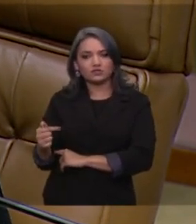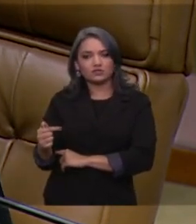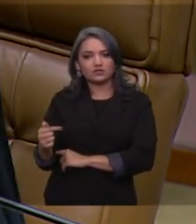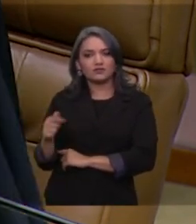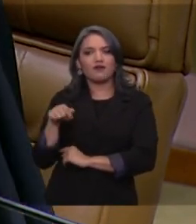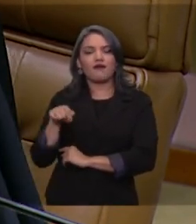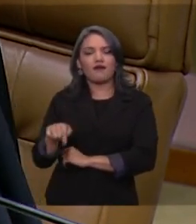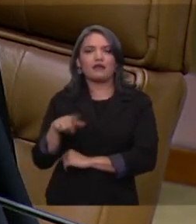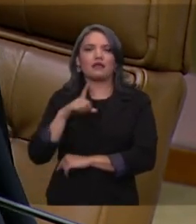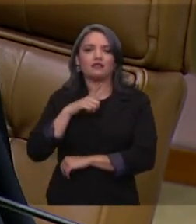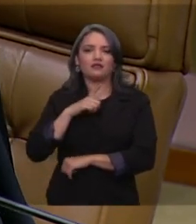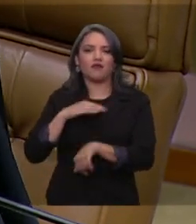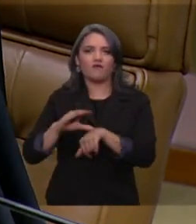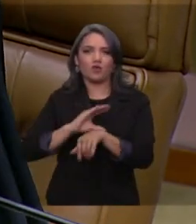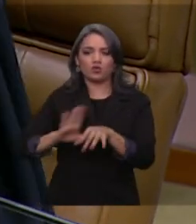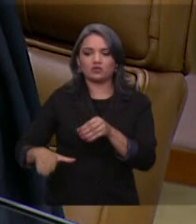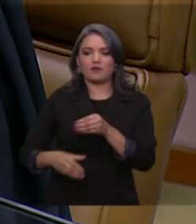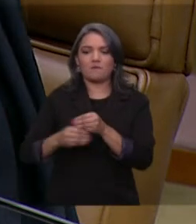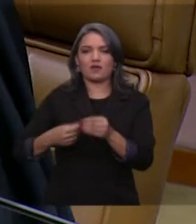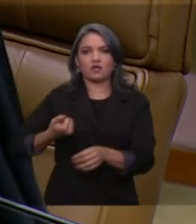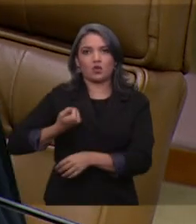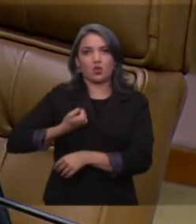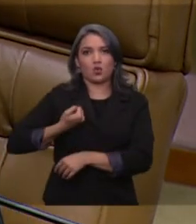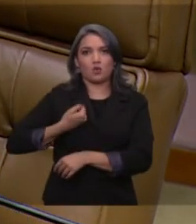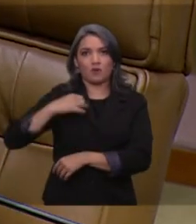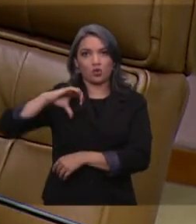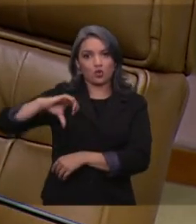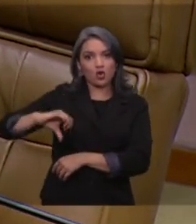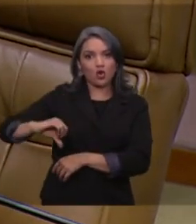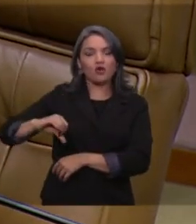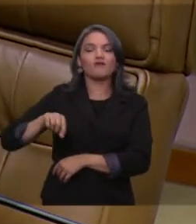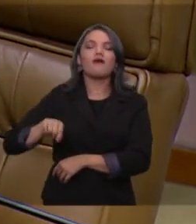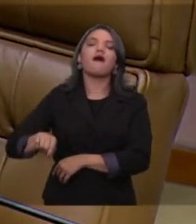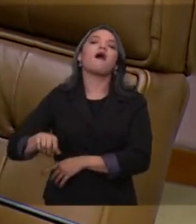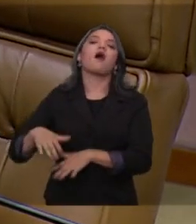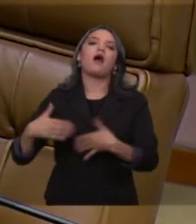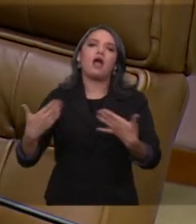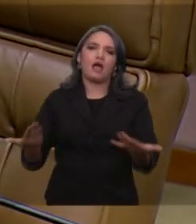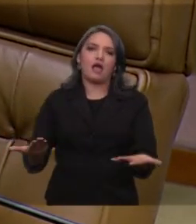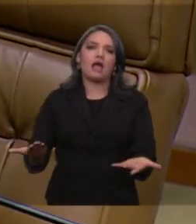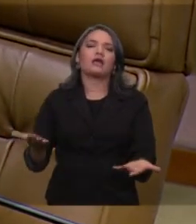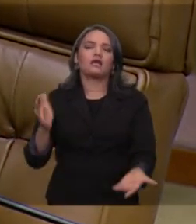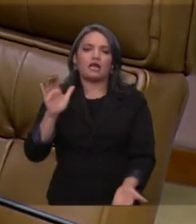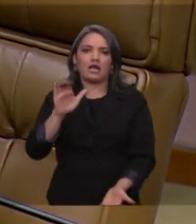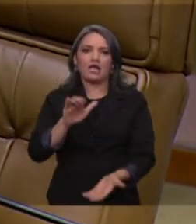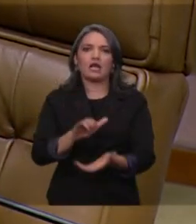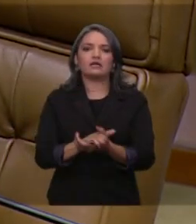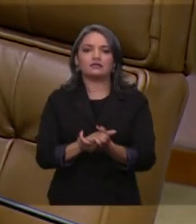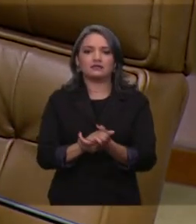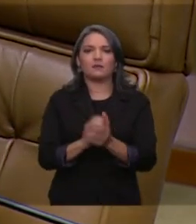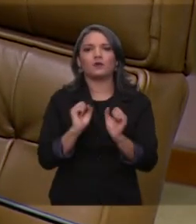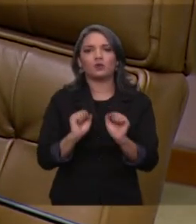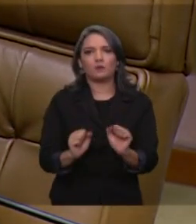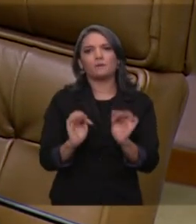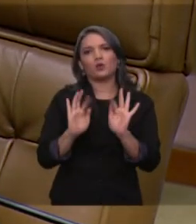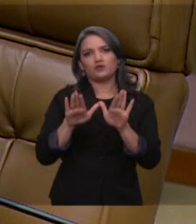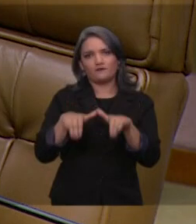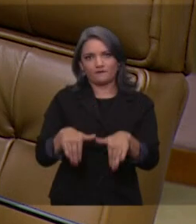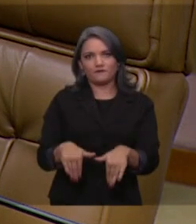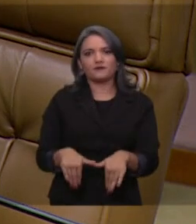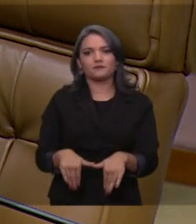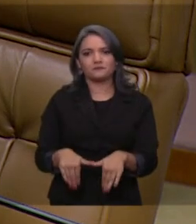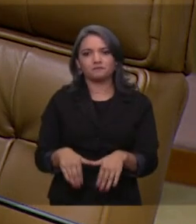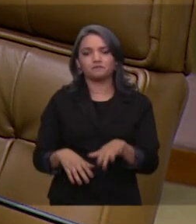1977, pela Emenda Constitucional número 9, novamente o casamento deixou de ser indissolúvel.